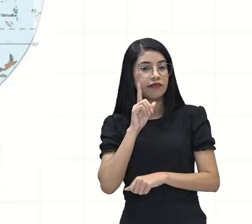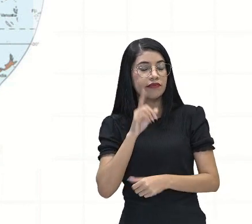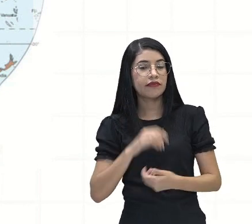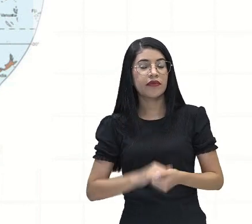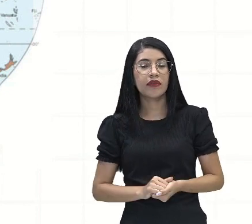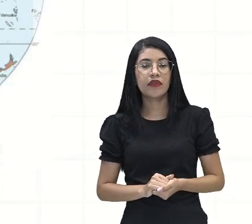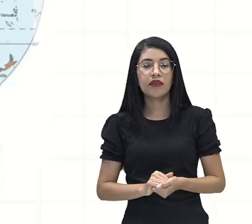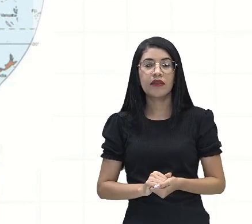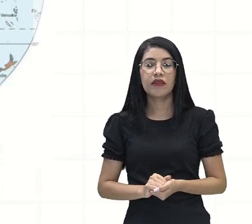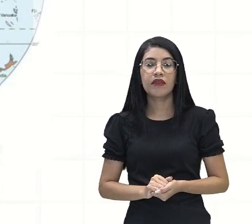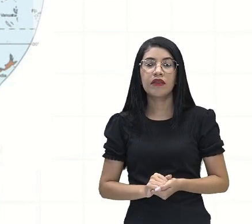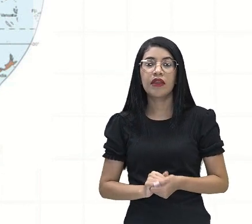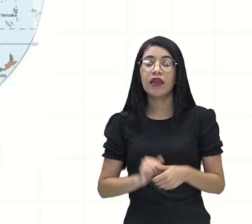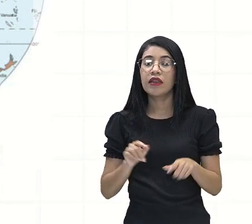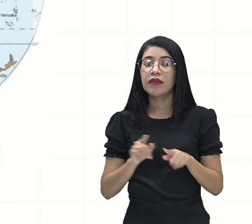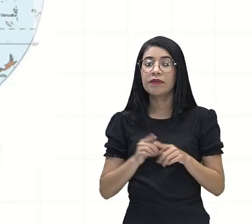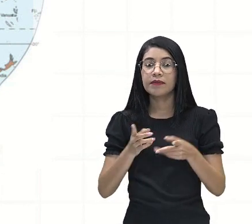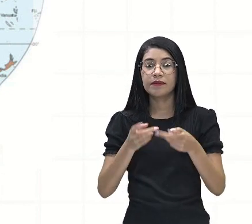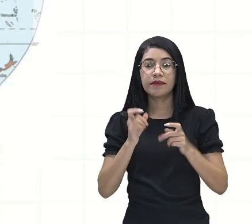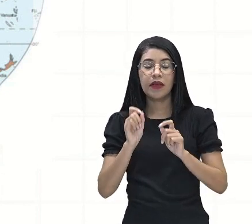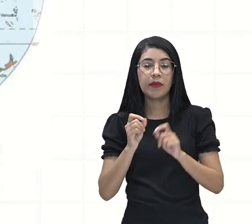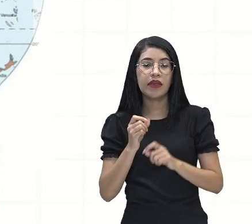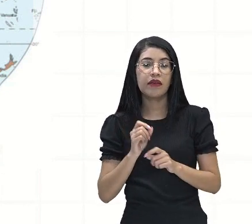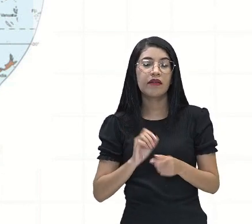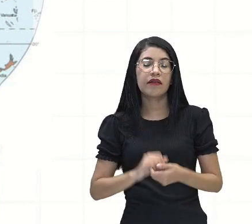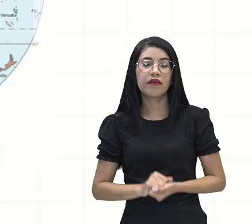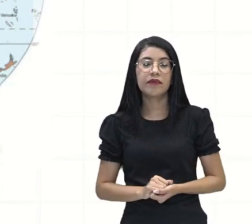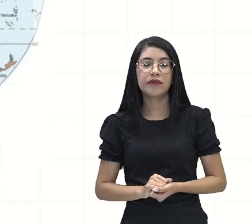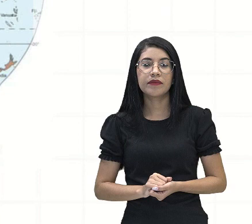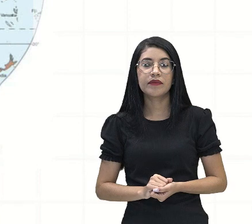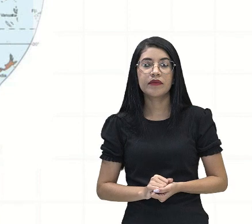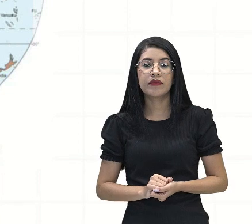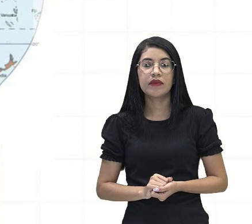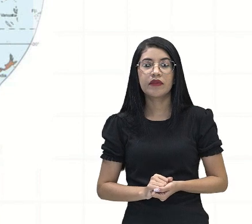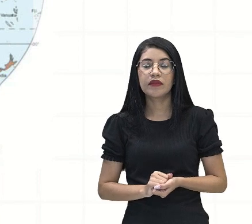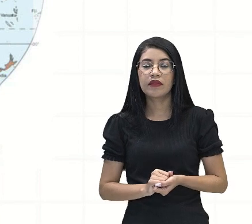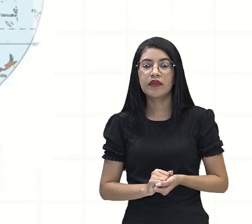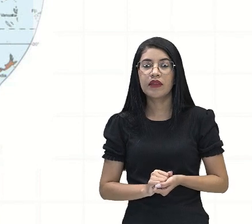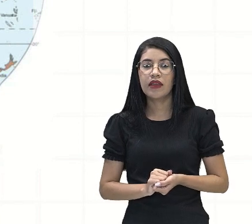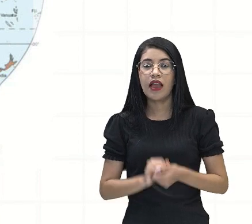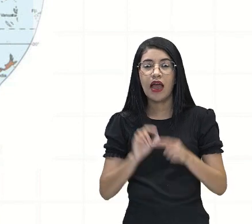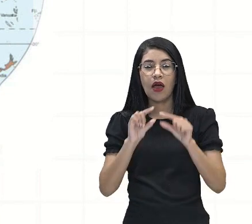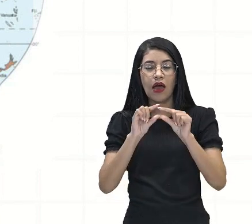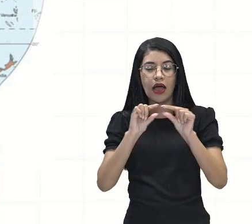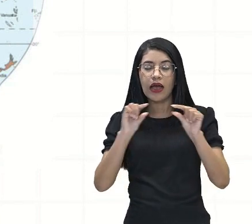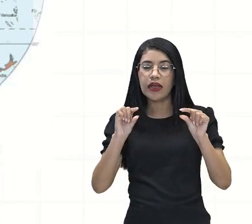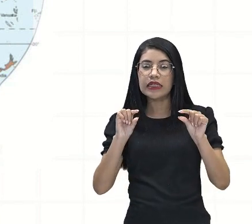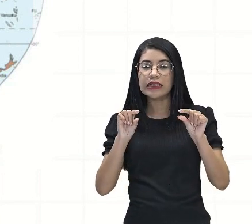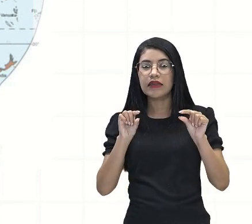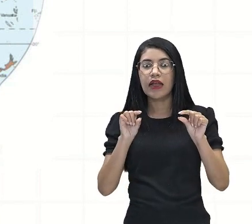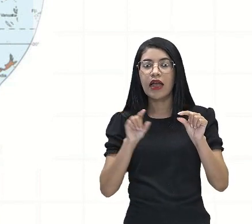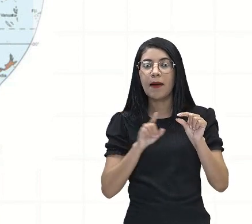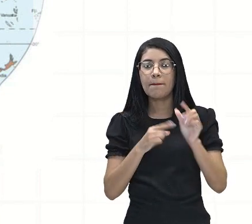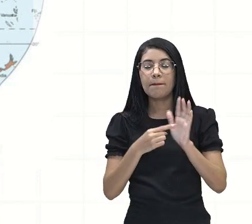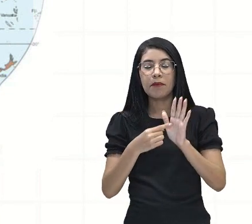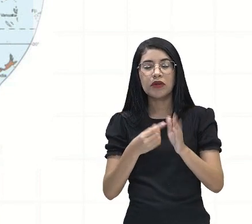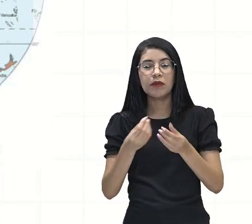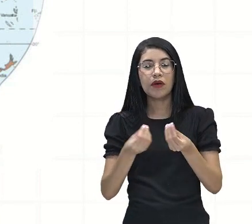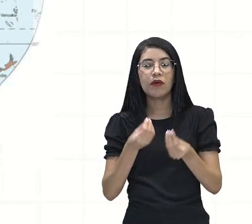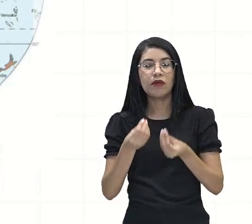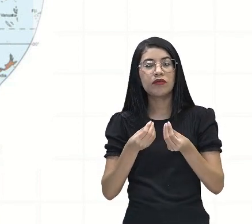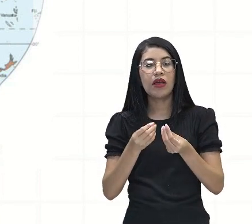conta a é só a gente observar a cor a a espessura da seta e indicando o número de